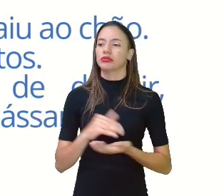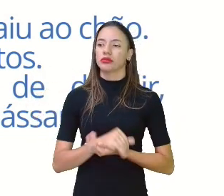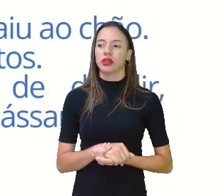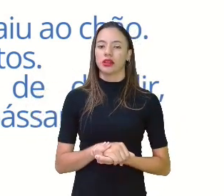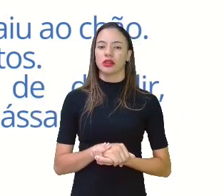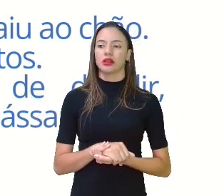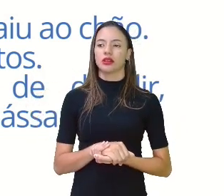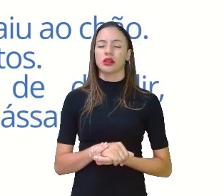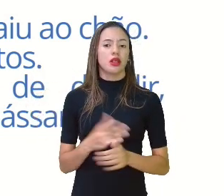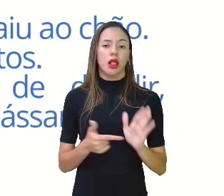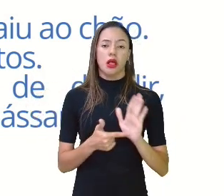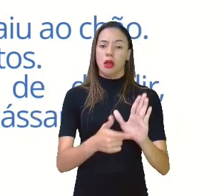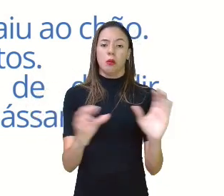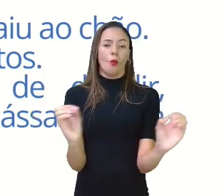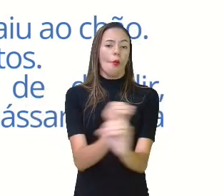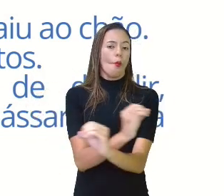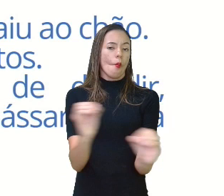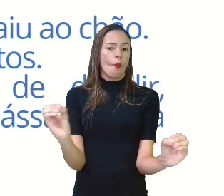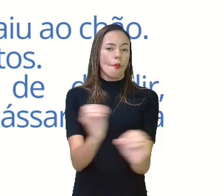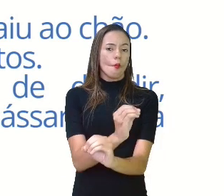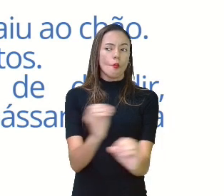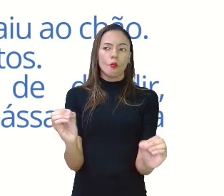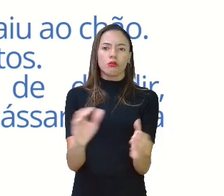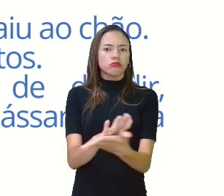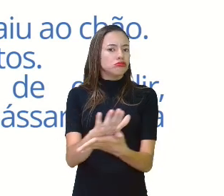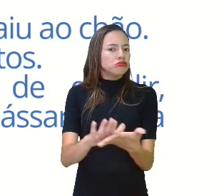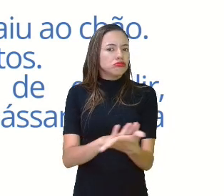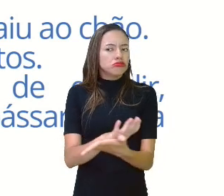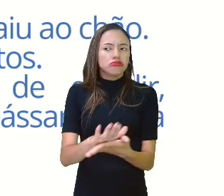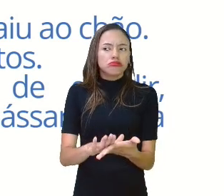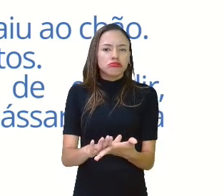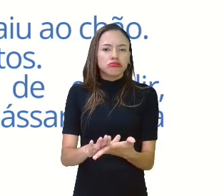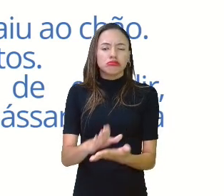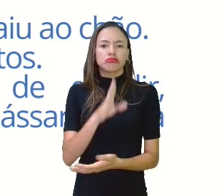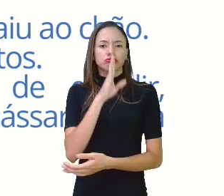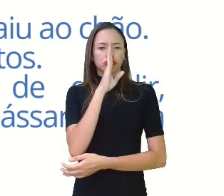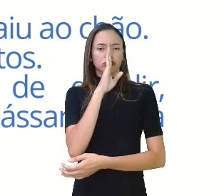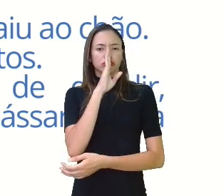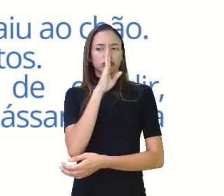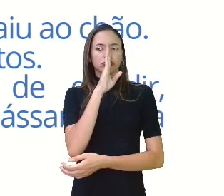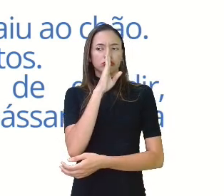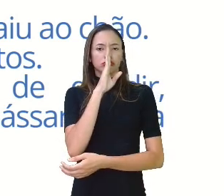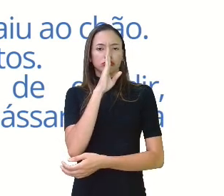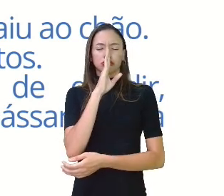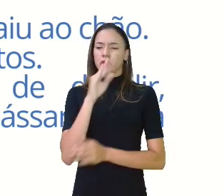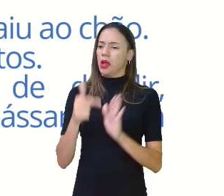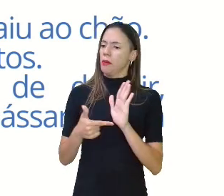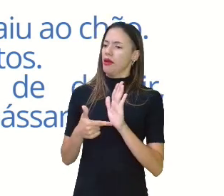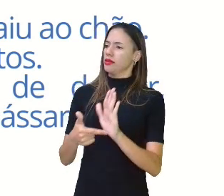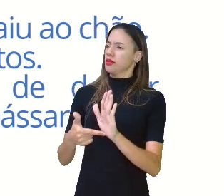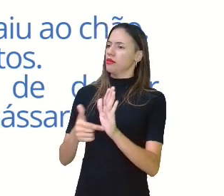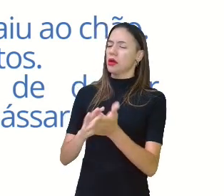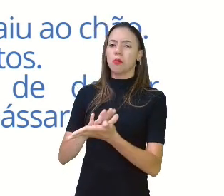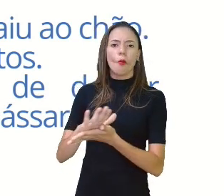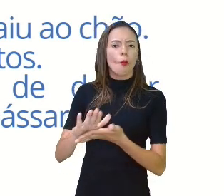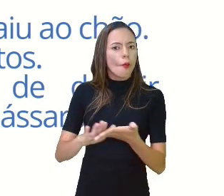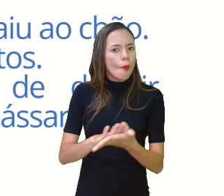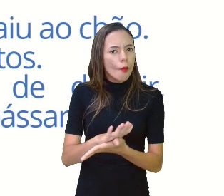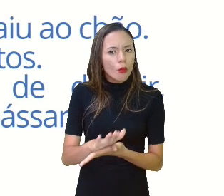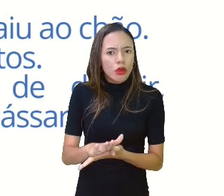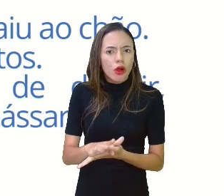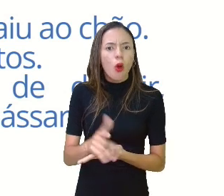E ele não apresentava nada. Ué? Num silêncio, o cara não apresentava